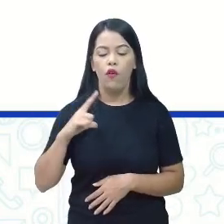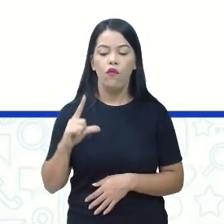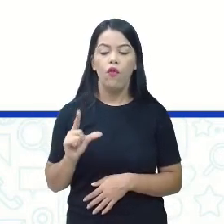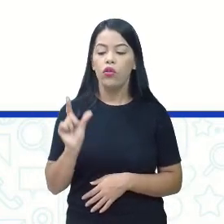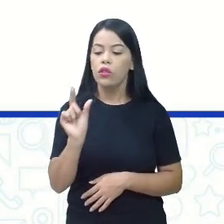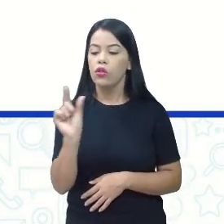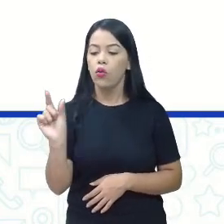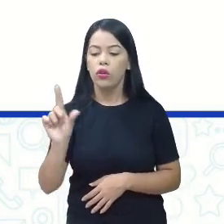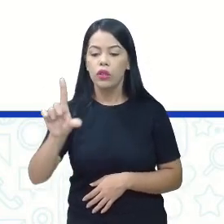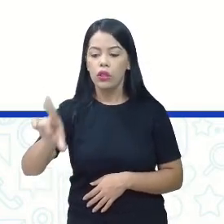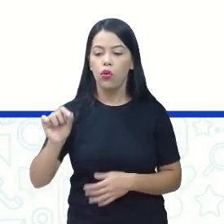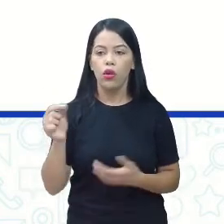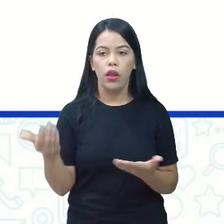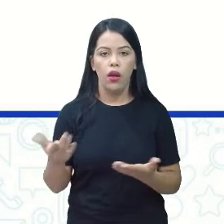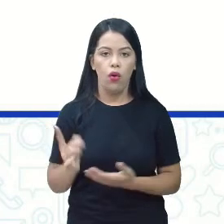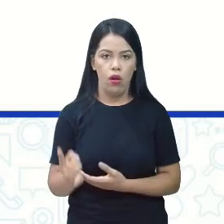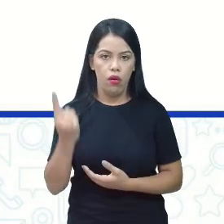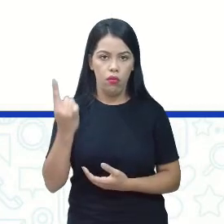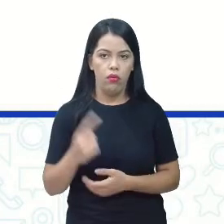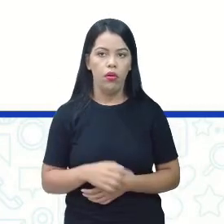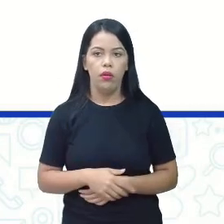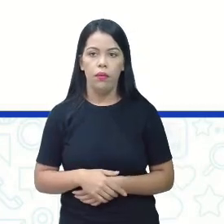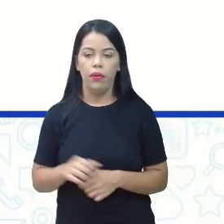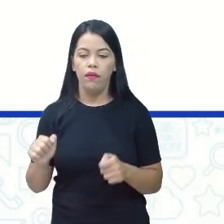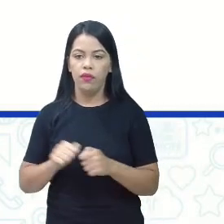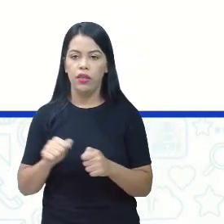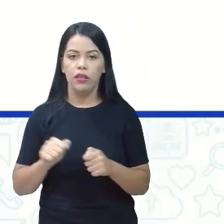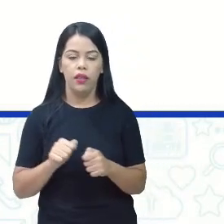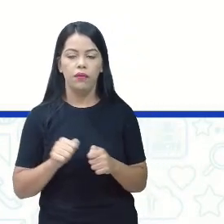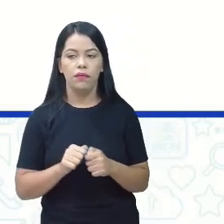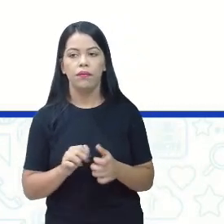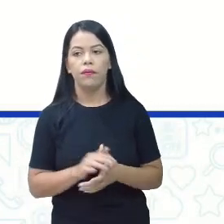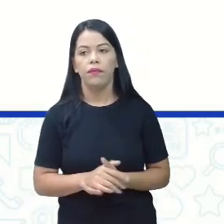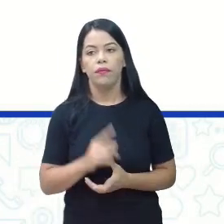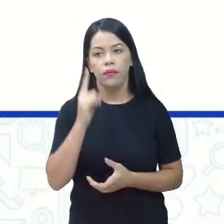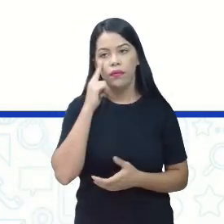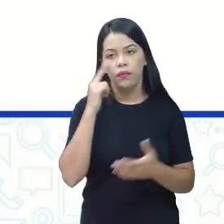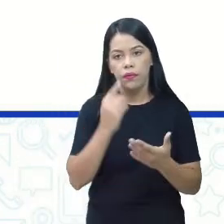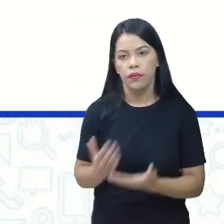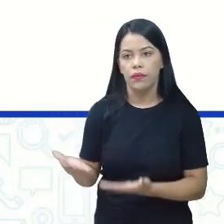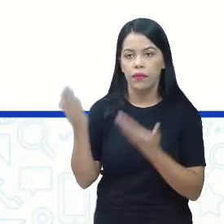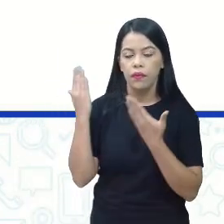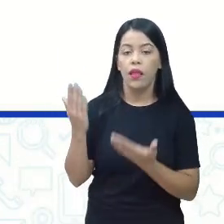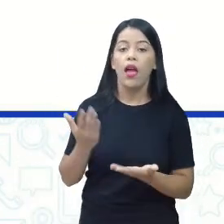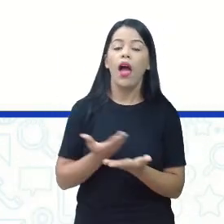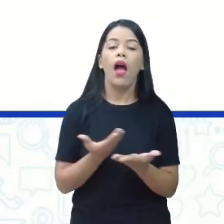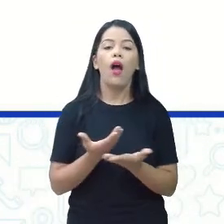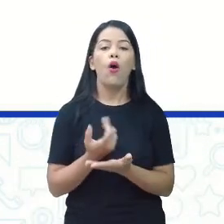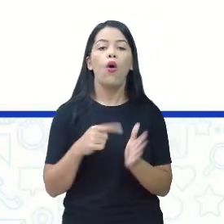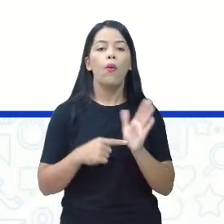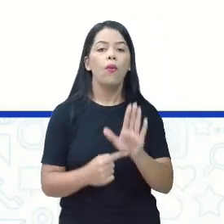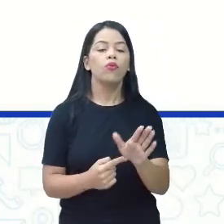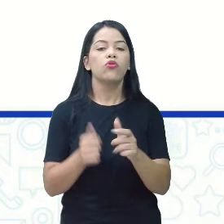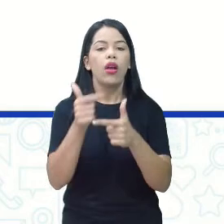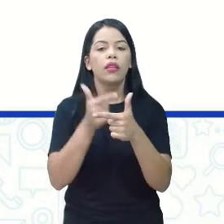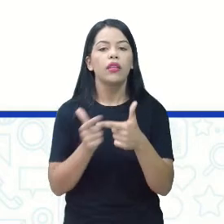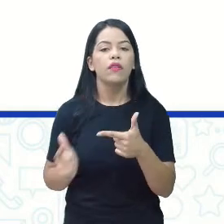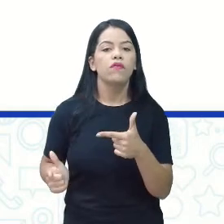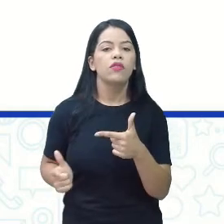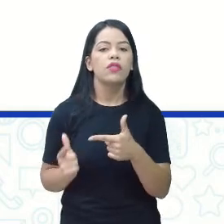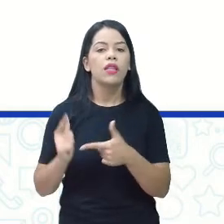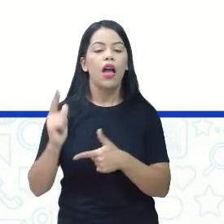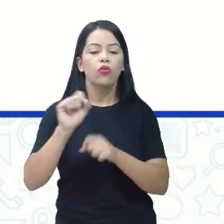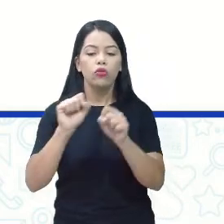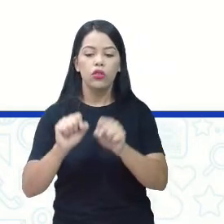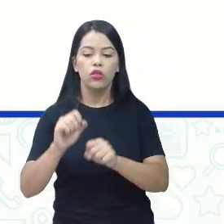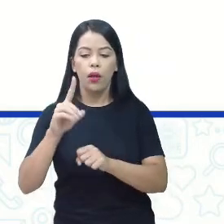frente. Opa! Pronto. Olha aí, primeiro a gente está trazendo para vocês a divisão do sistema decimal, né?